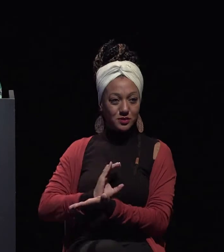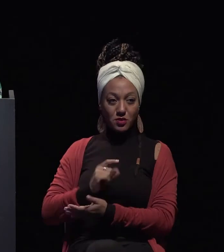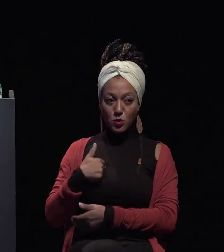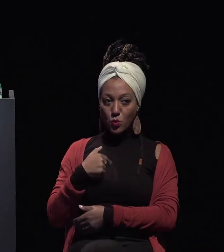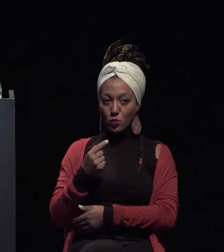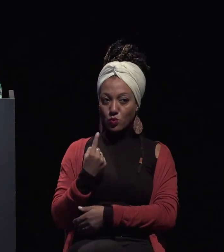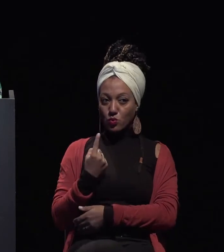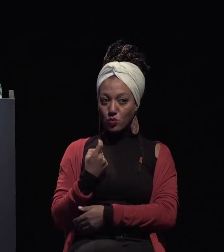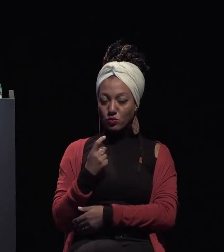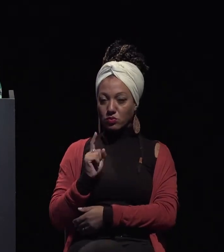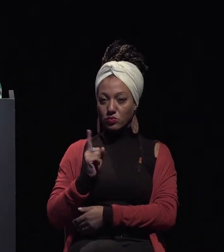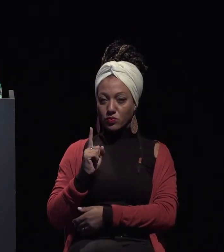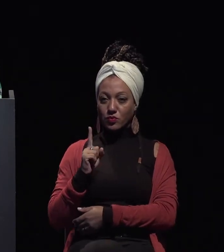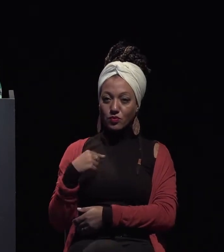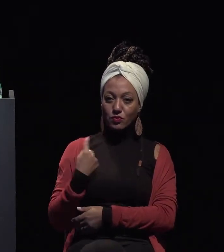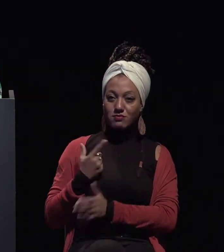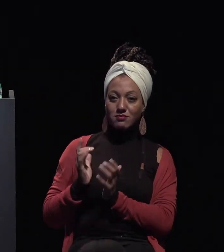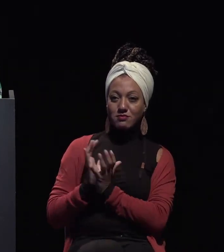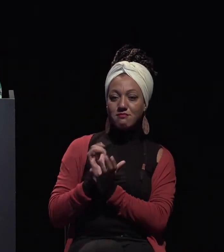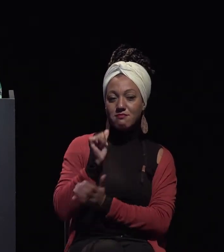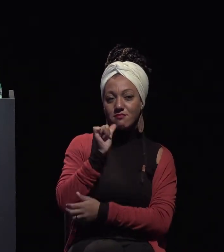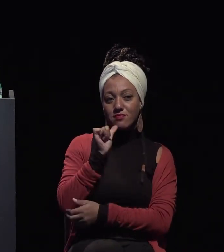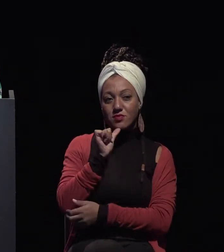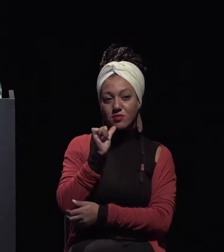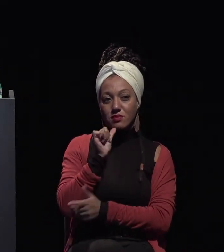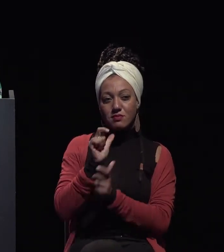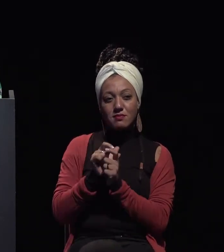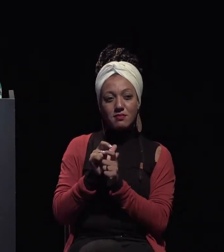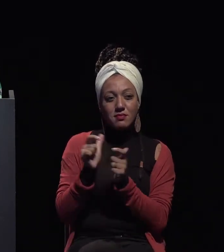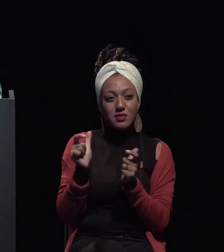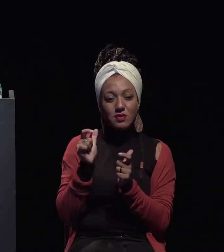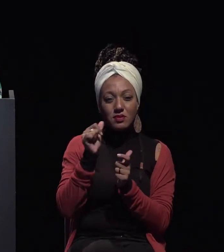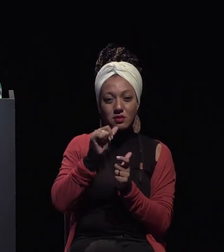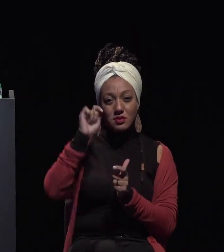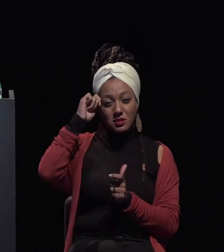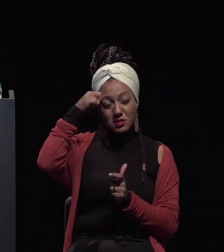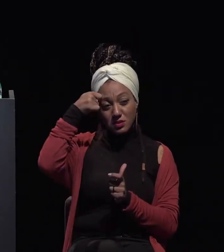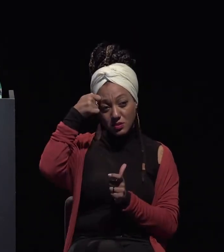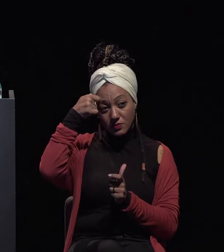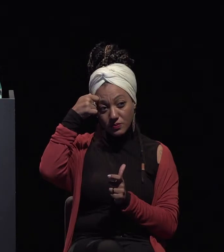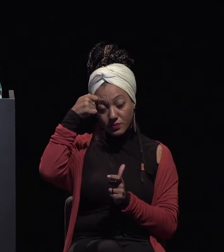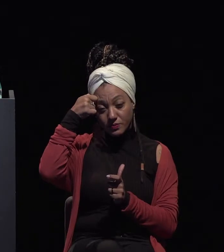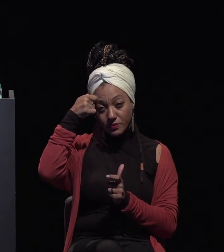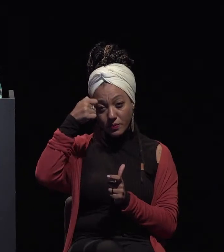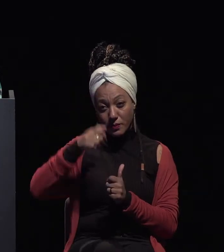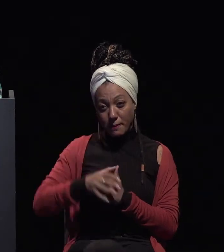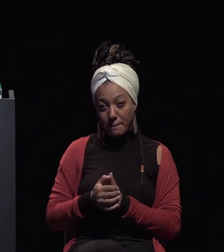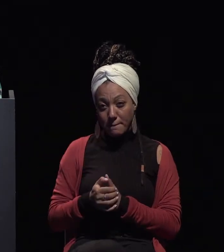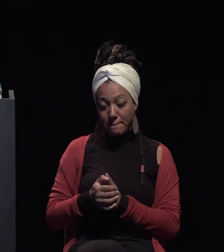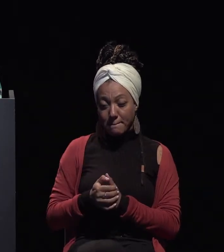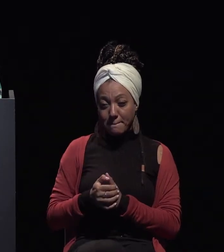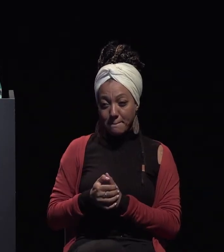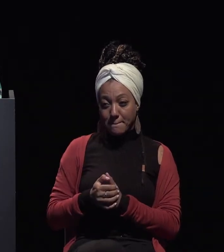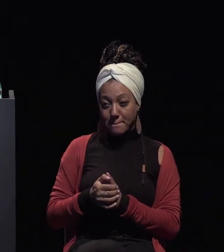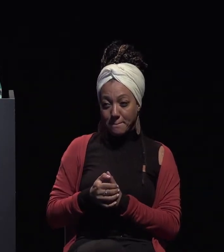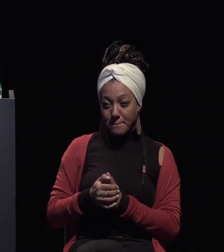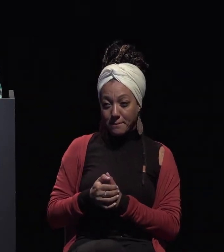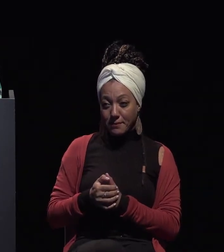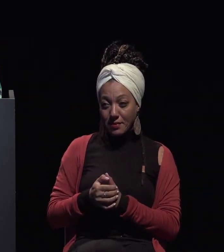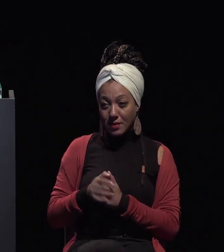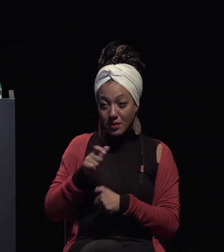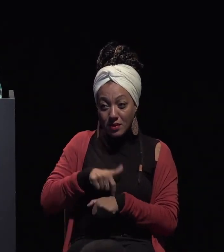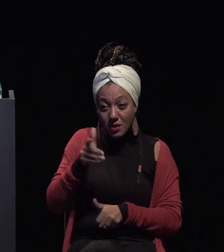nós, era um grupo de mulheres, a maioria de mulheres negras, a gente começou